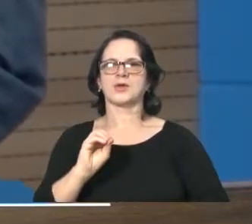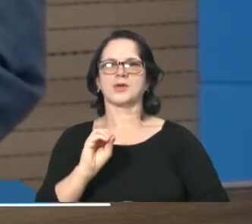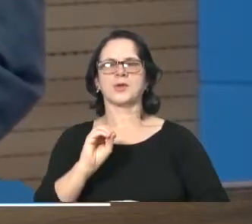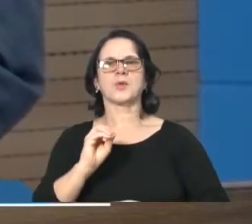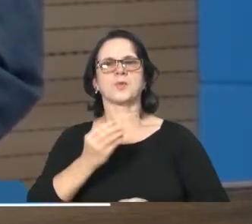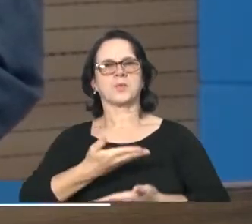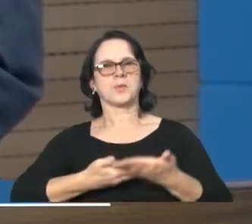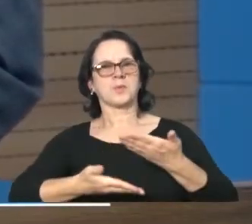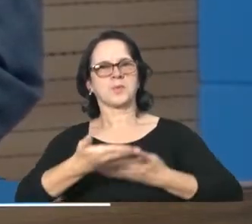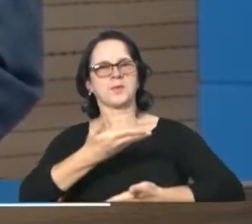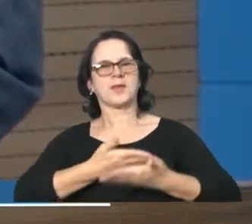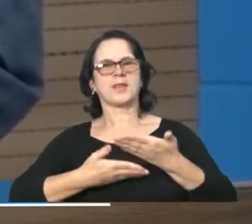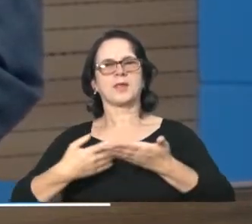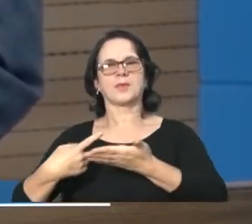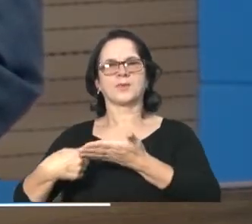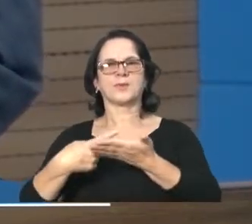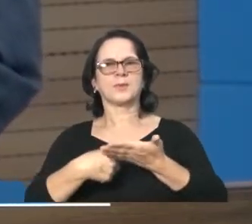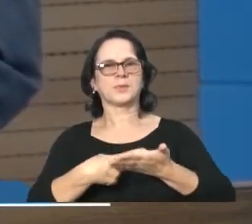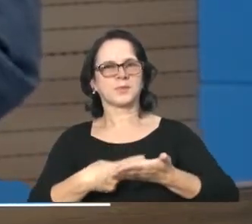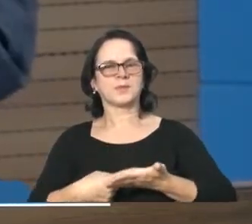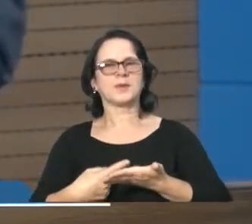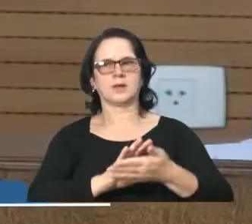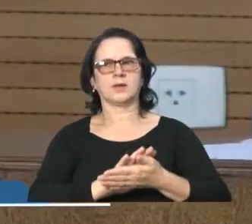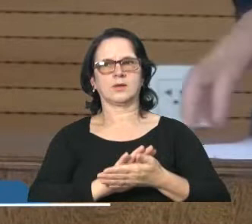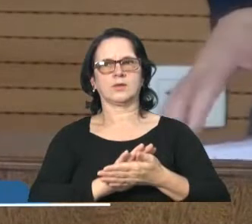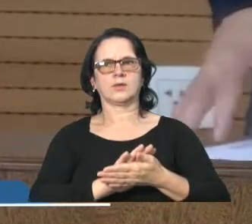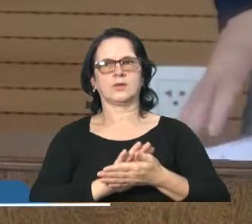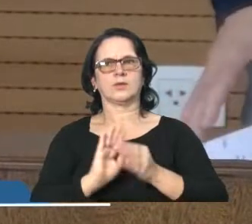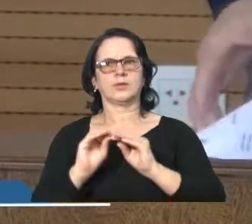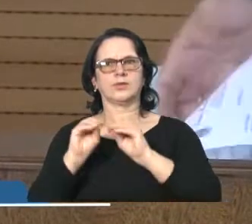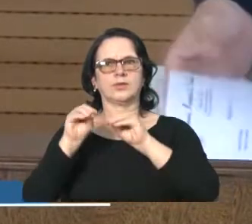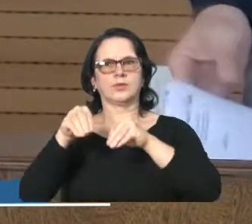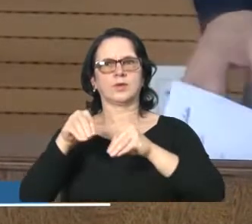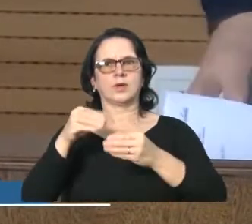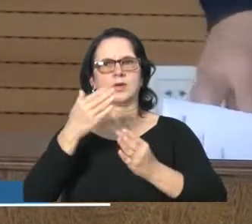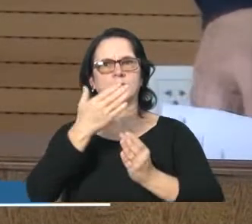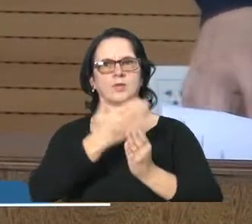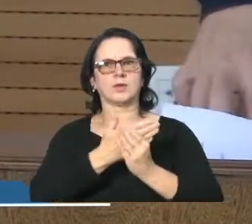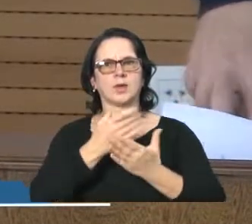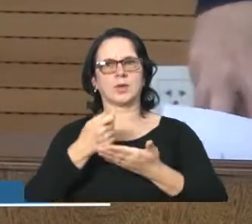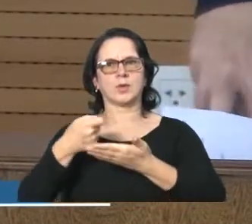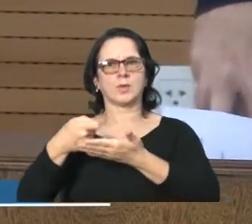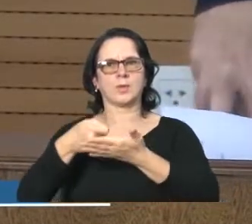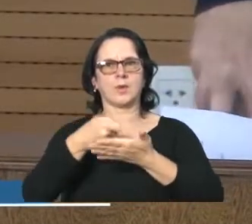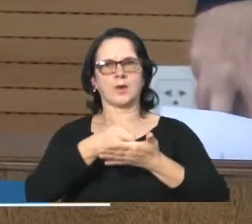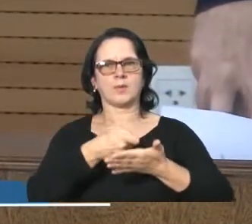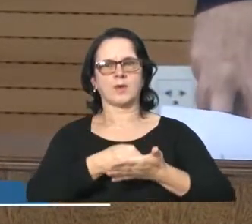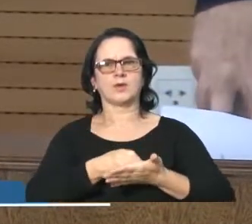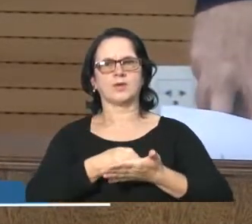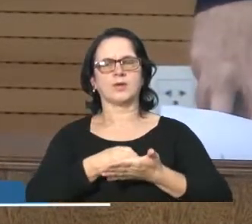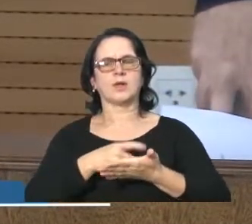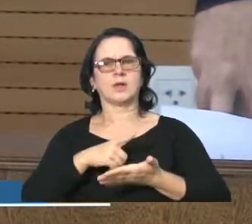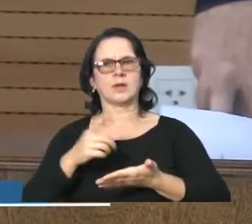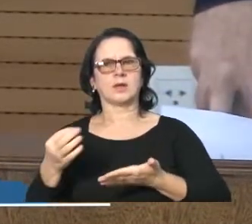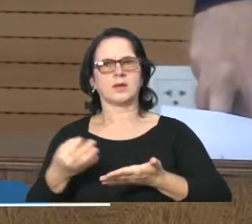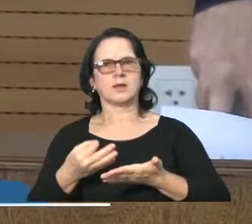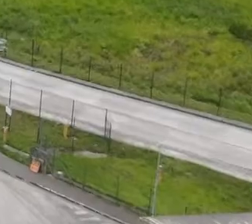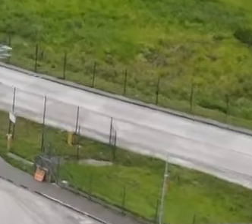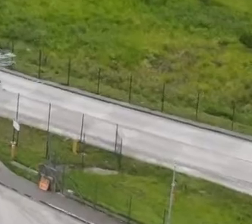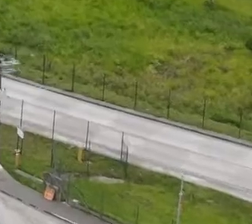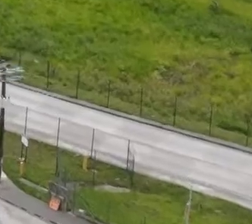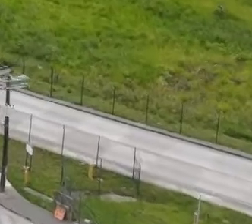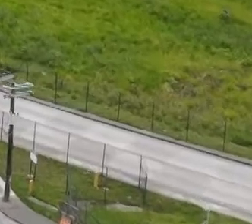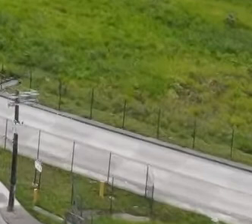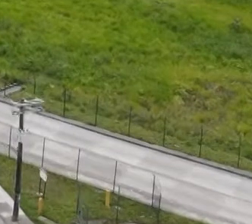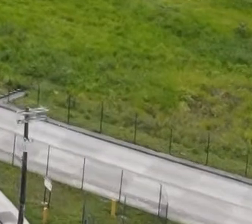vereador Marcos Roberto Silva o Tinho ele pede que as autoridades competentes fiscalizem a qualidade do ar